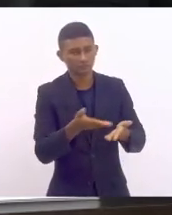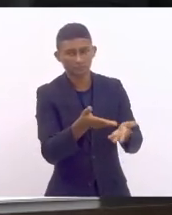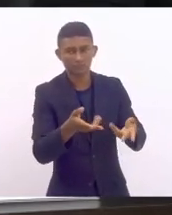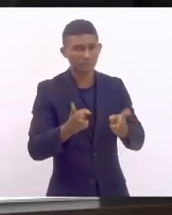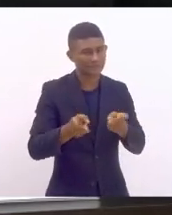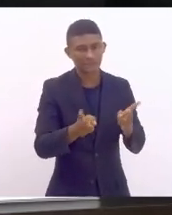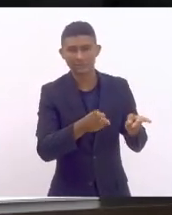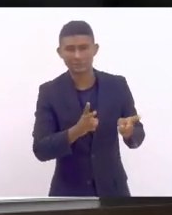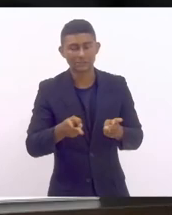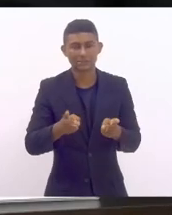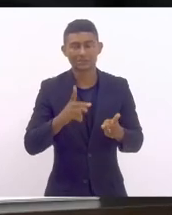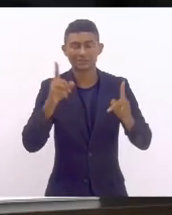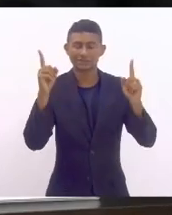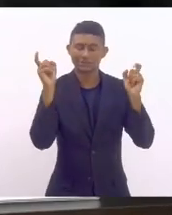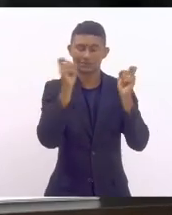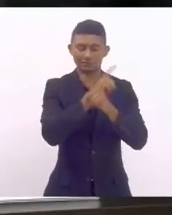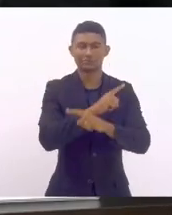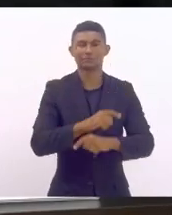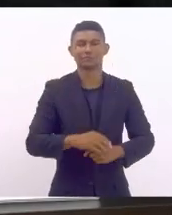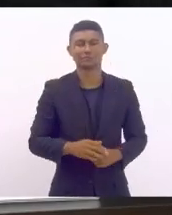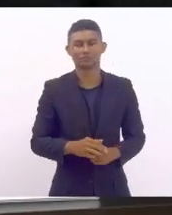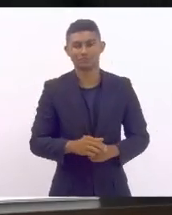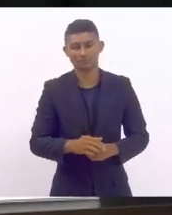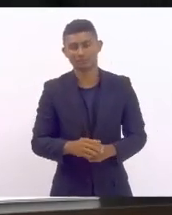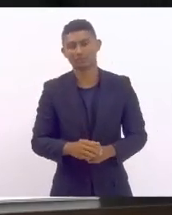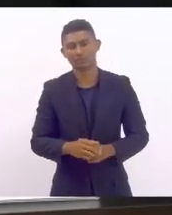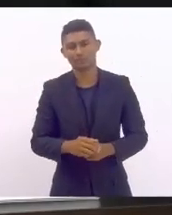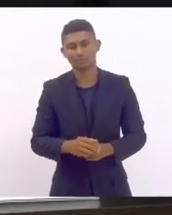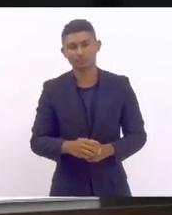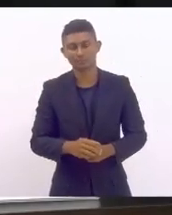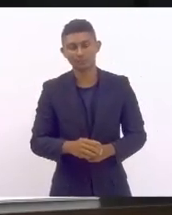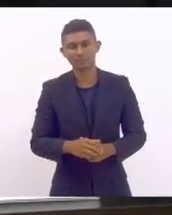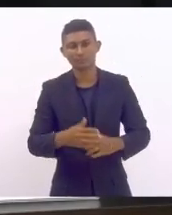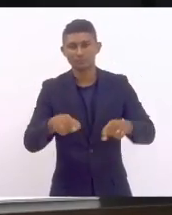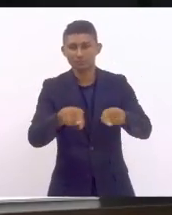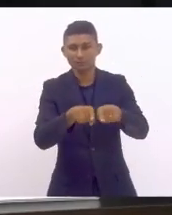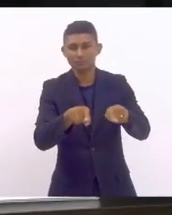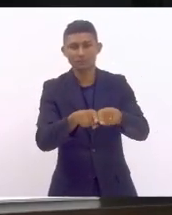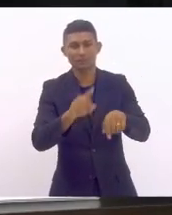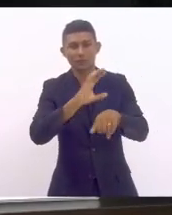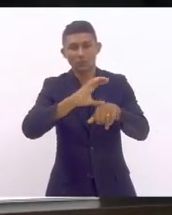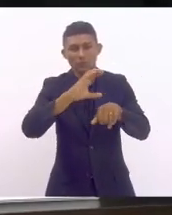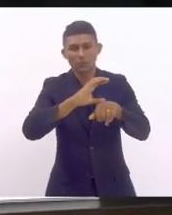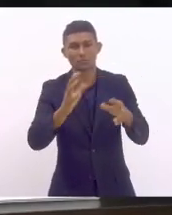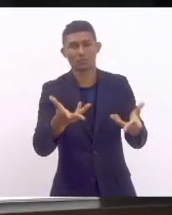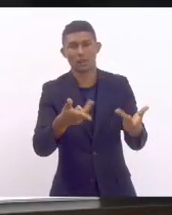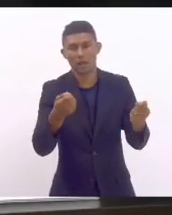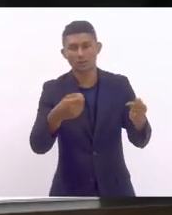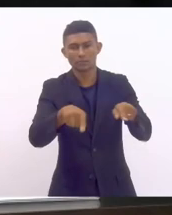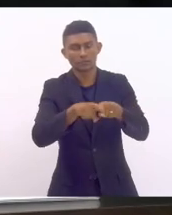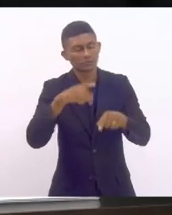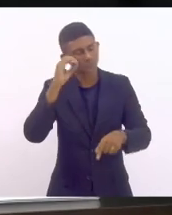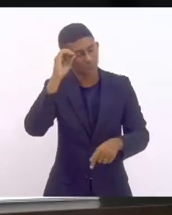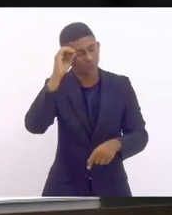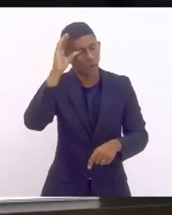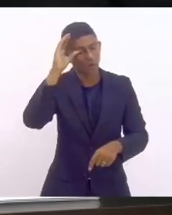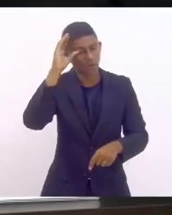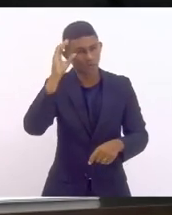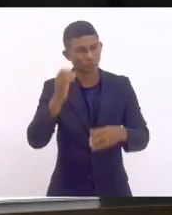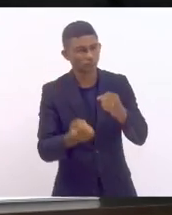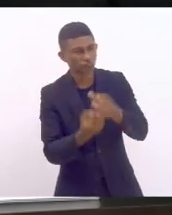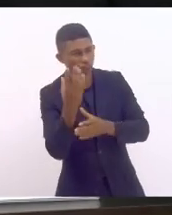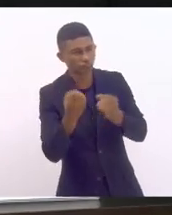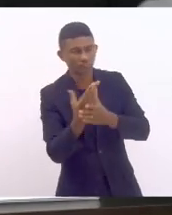manutenção o limite possível da manutenção da qualidade de seus cursos da geração de conhecimento